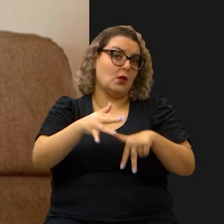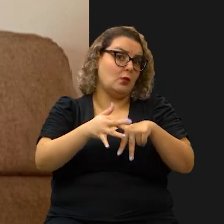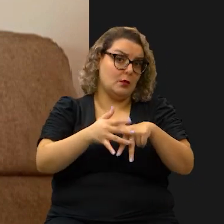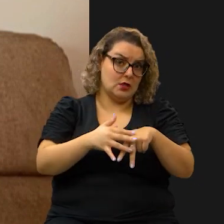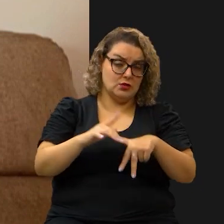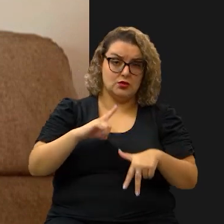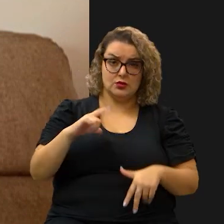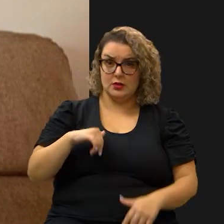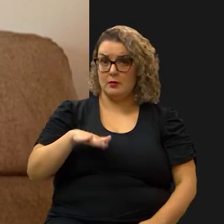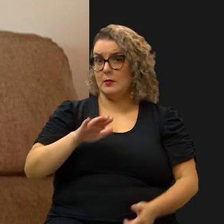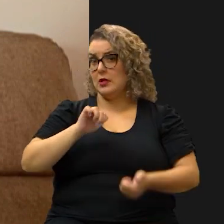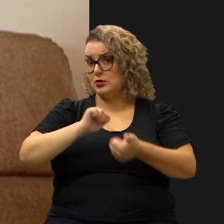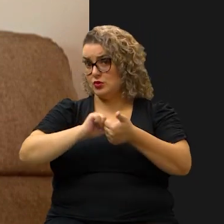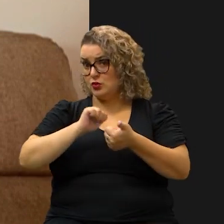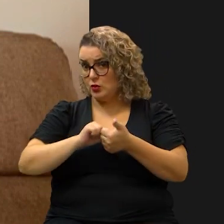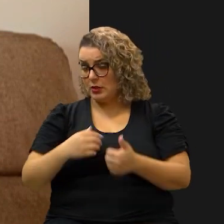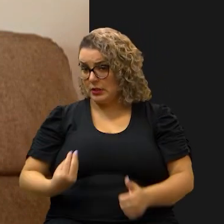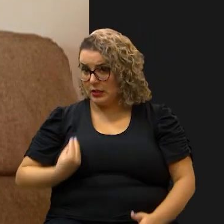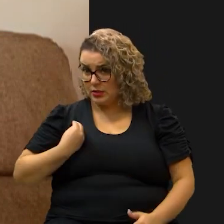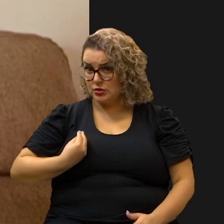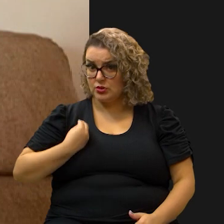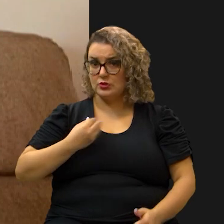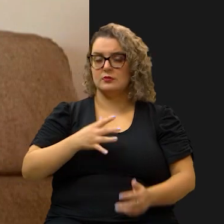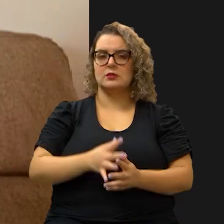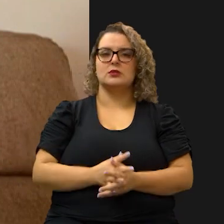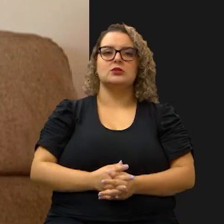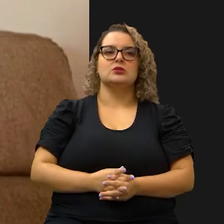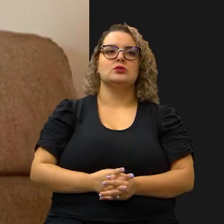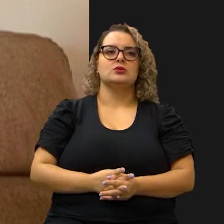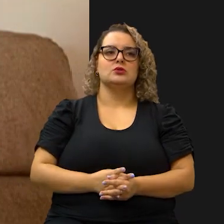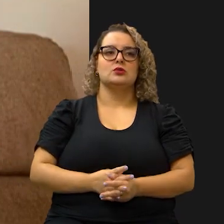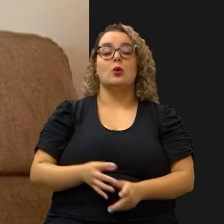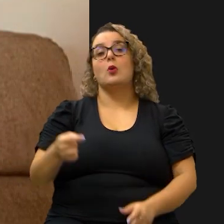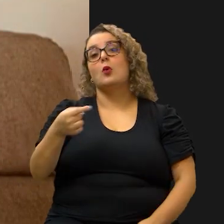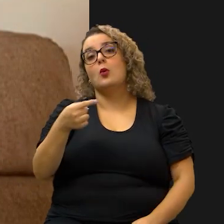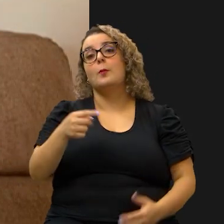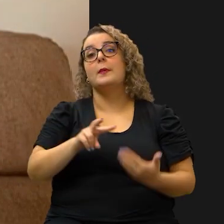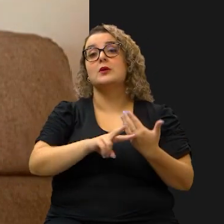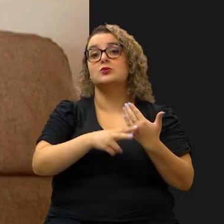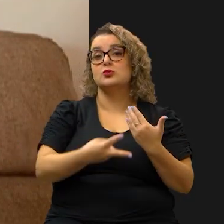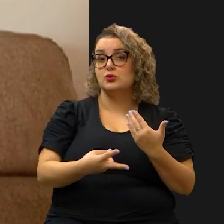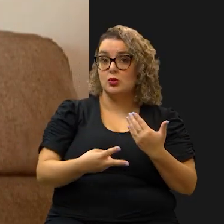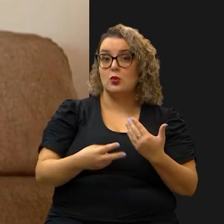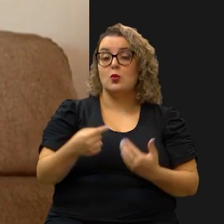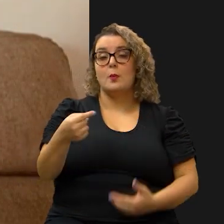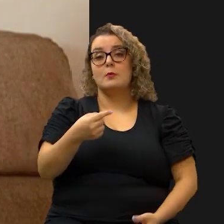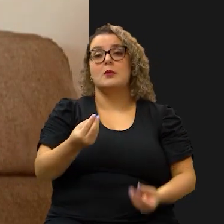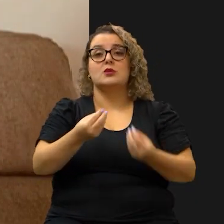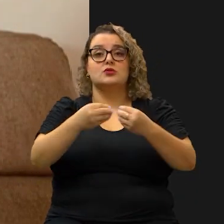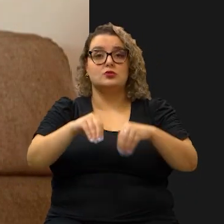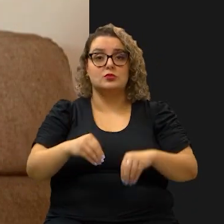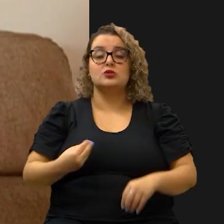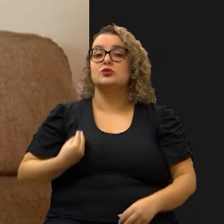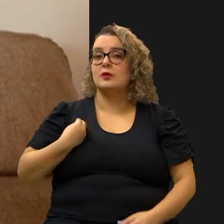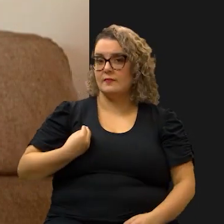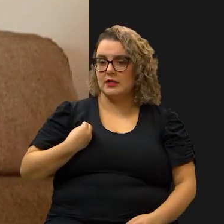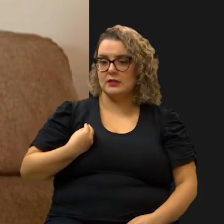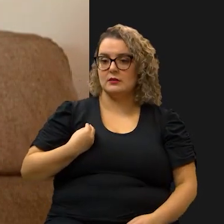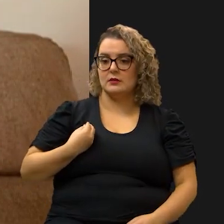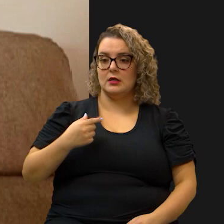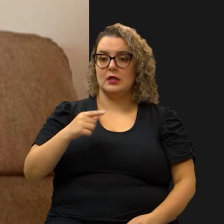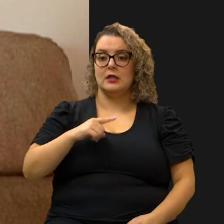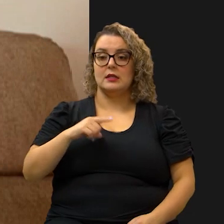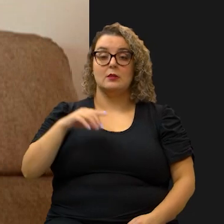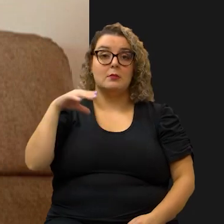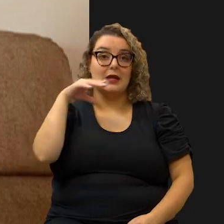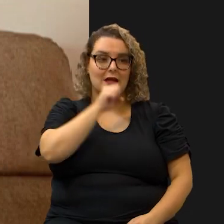evitando. Então, é um paciente que vai ter mais qualidade de vida, né, com menos sequelas, com menos prejuízos à